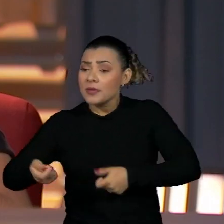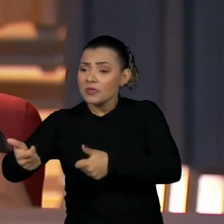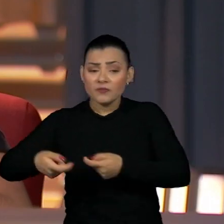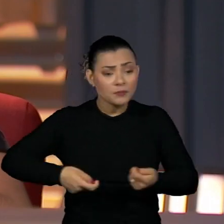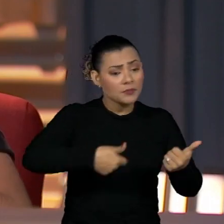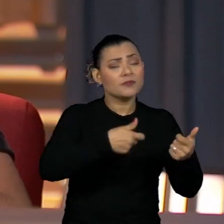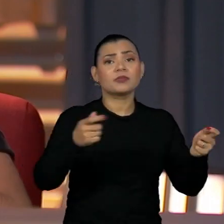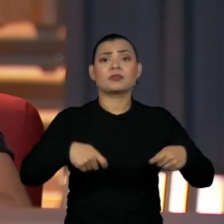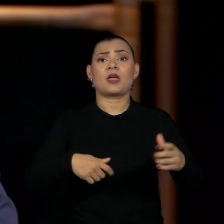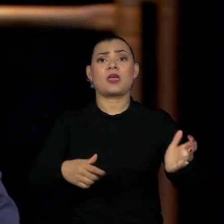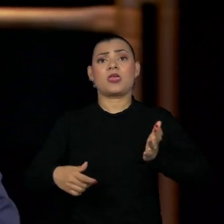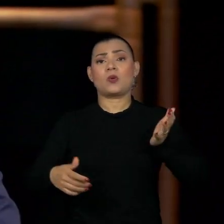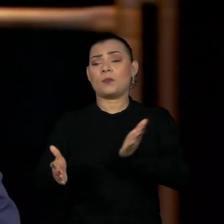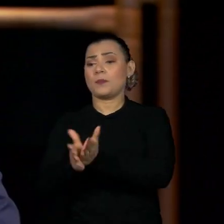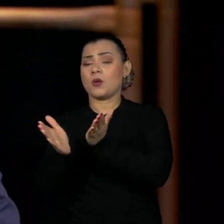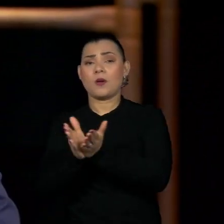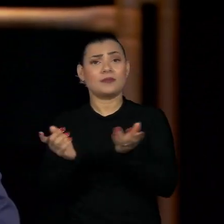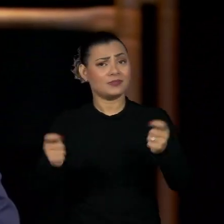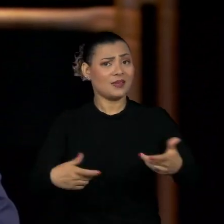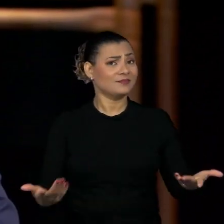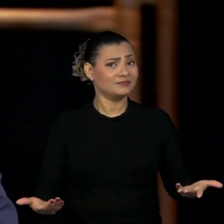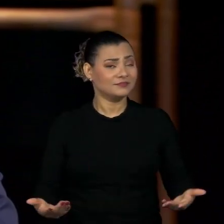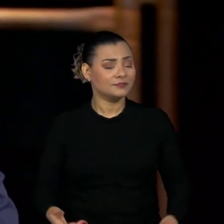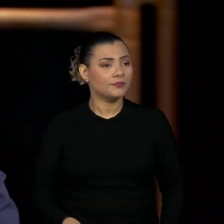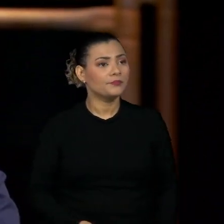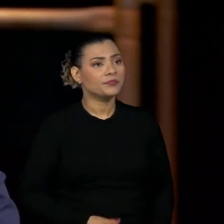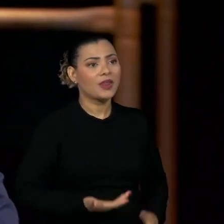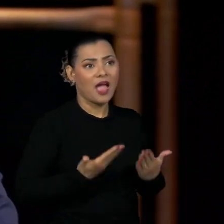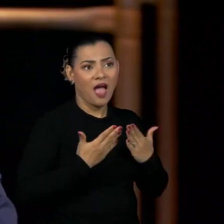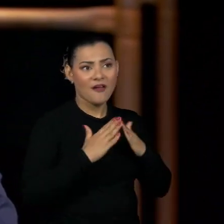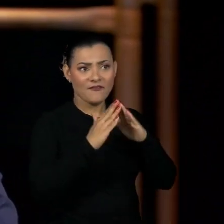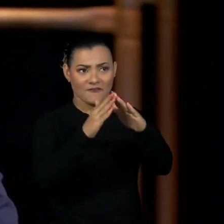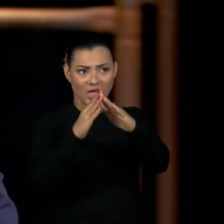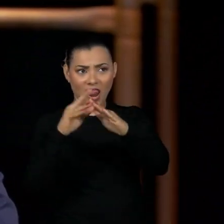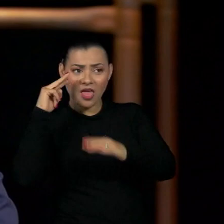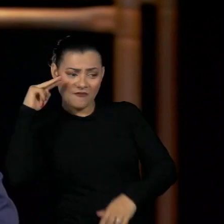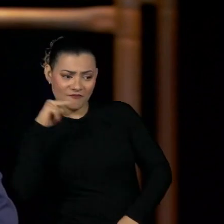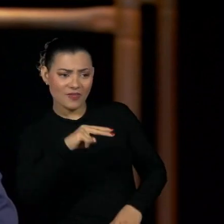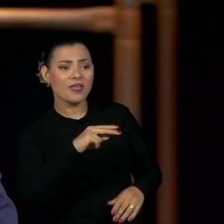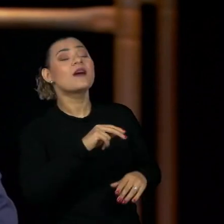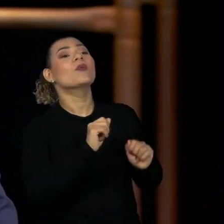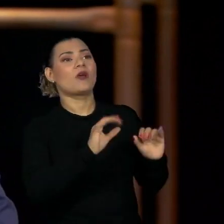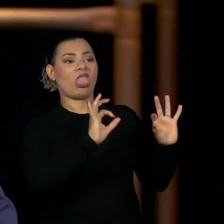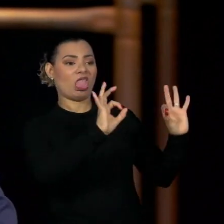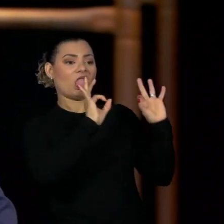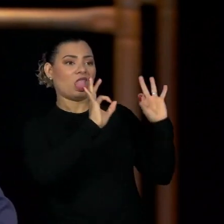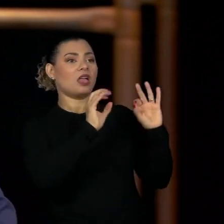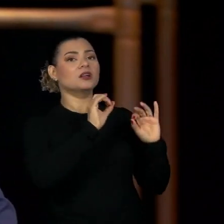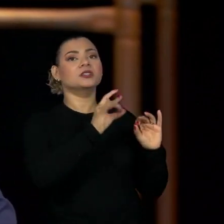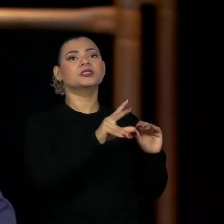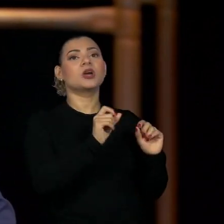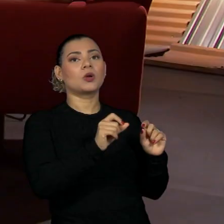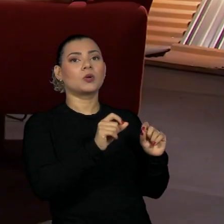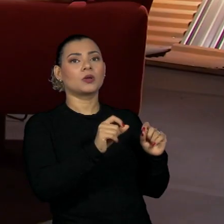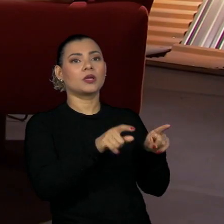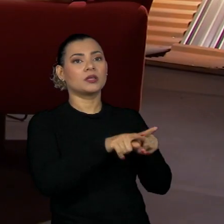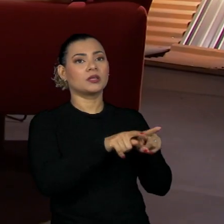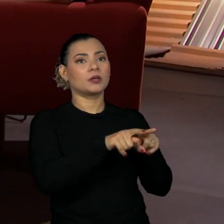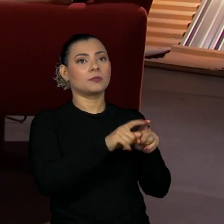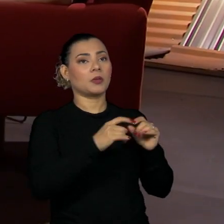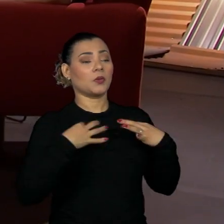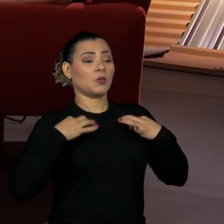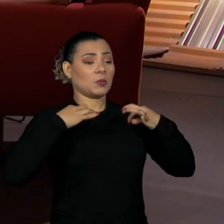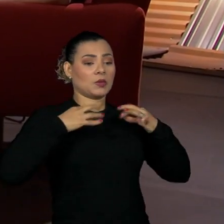história toda. E a favela consegue olhar para a Faria Lima além de patinete,